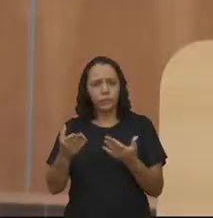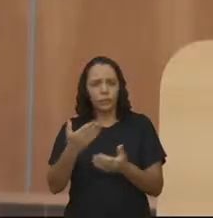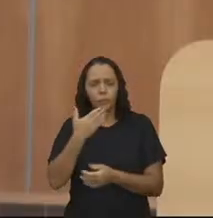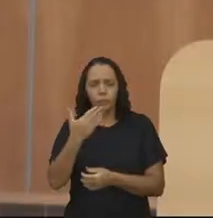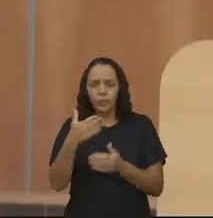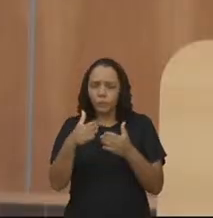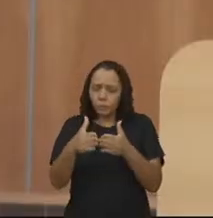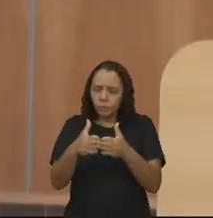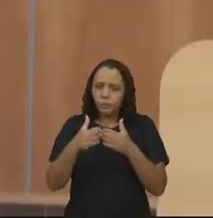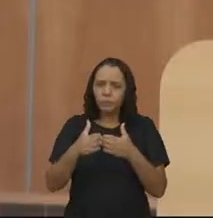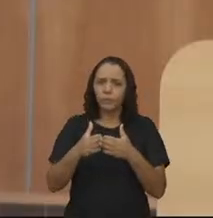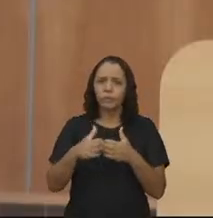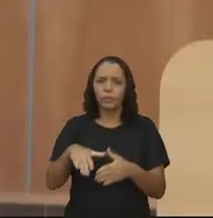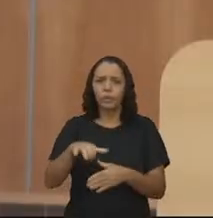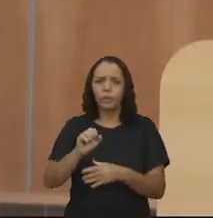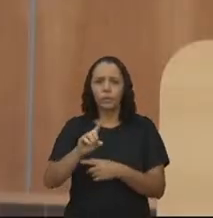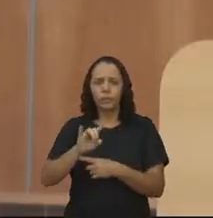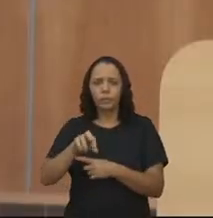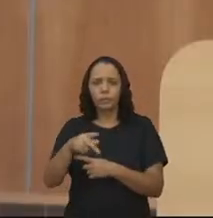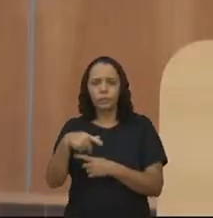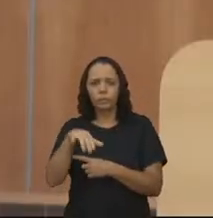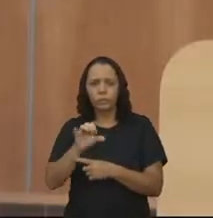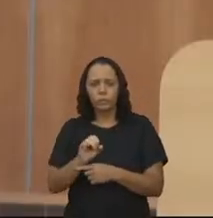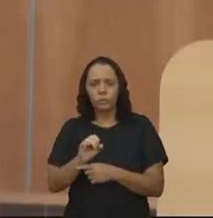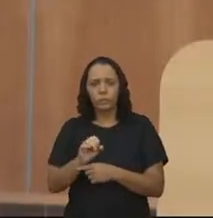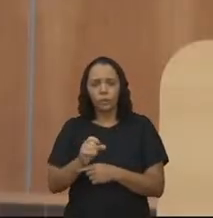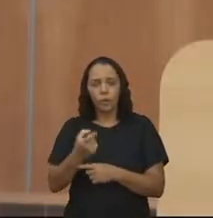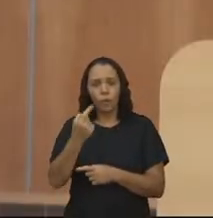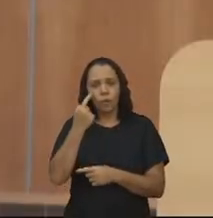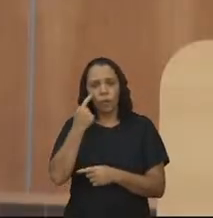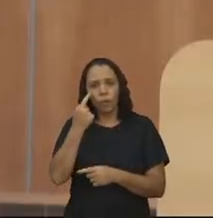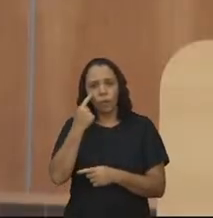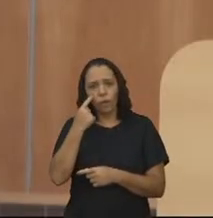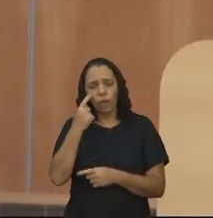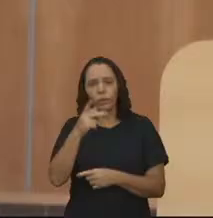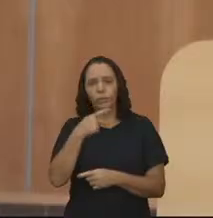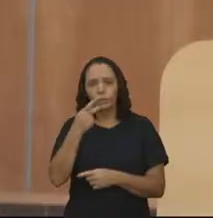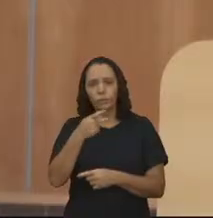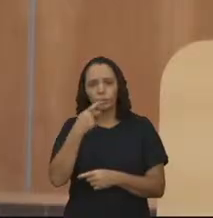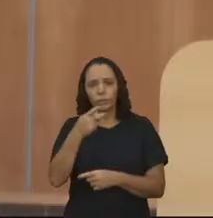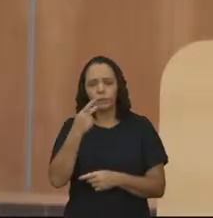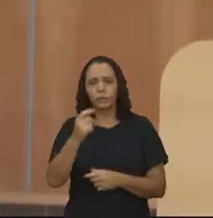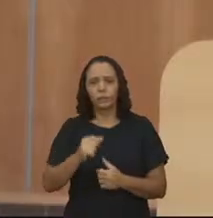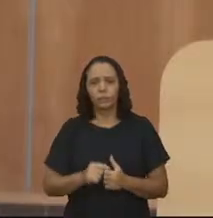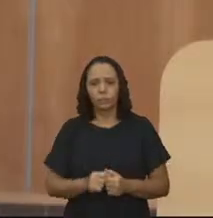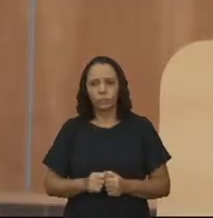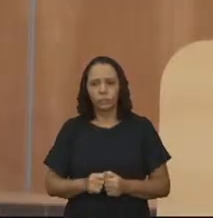de favor, Edinho Guedes, vê que eu estou falando aqui nessa sessão de Câmara.